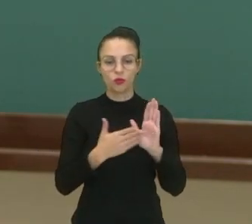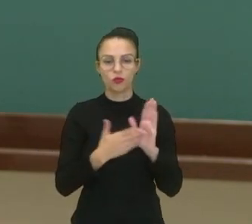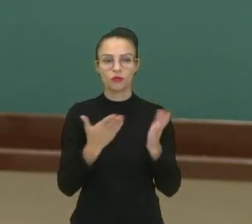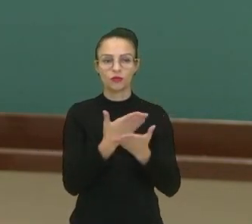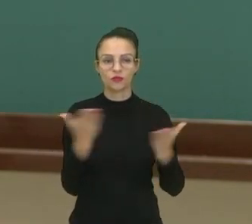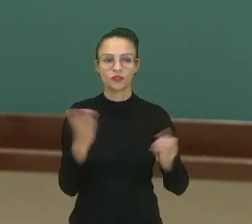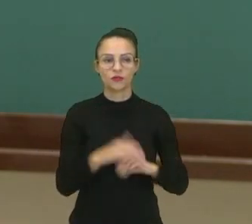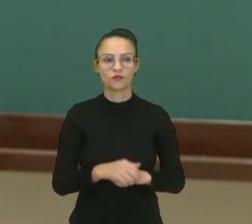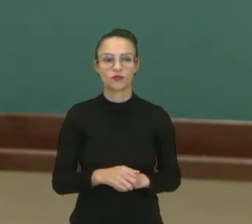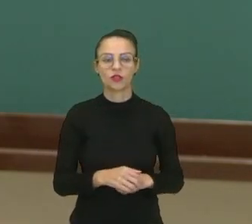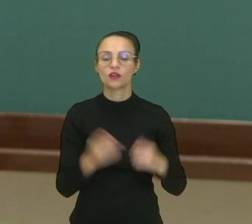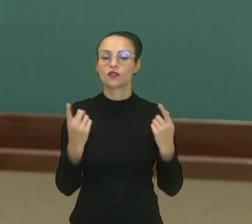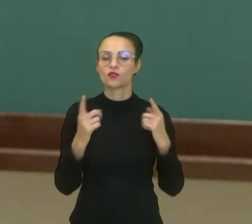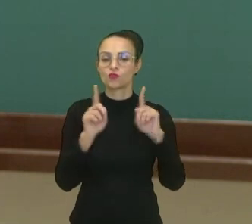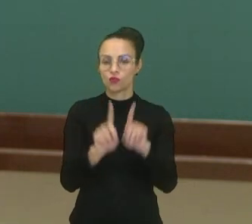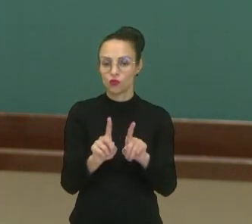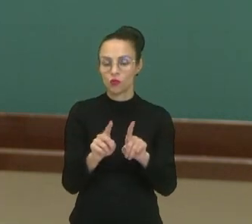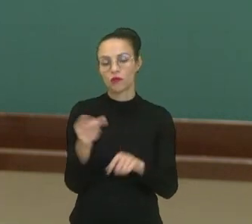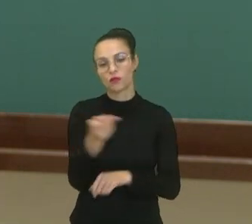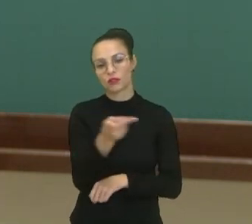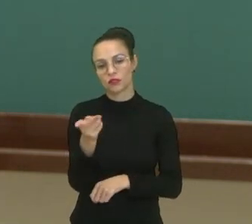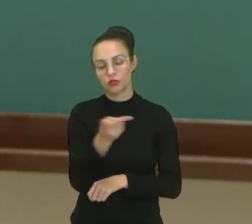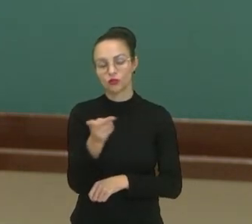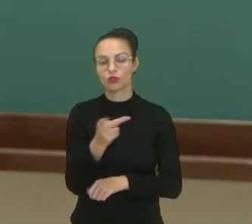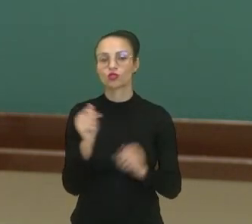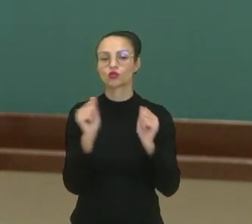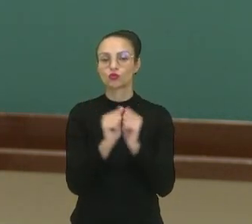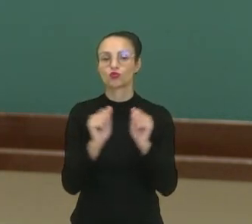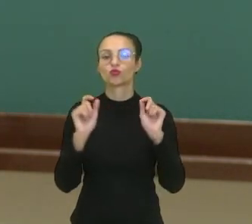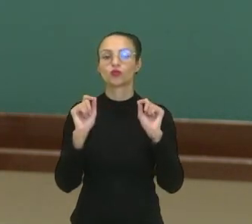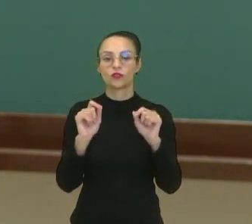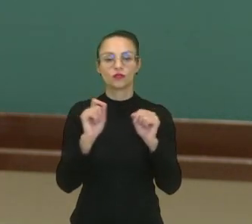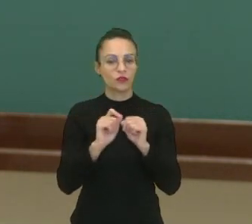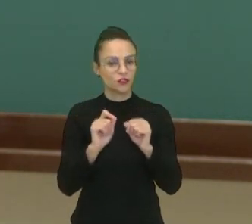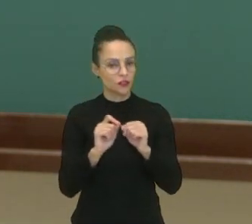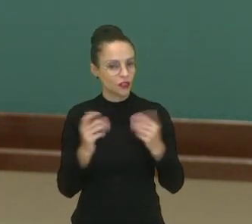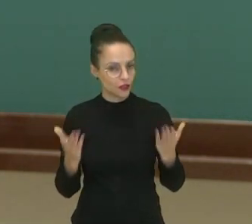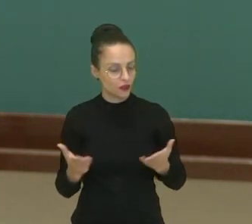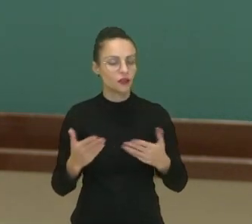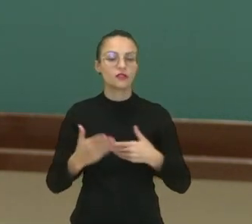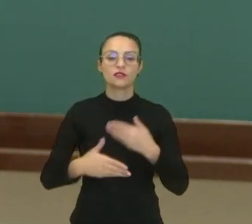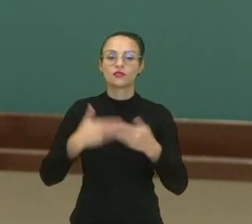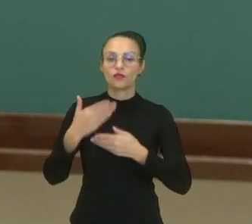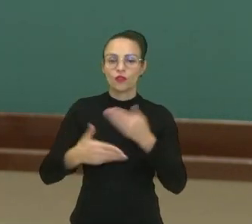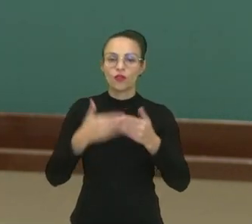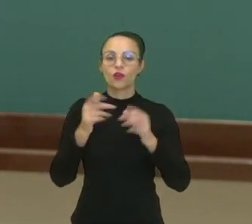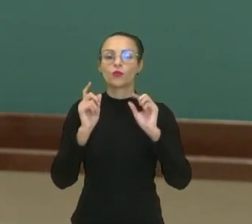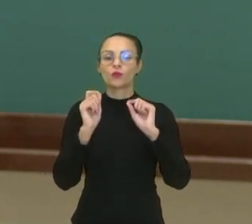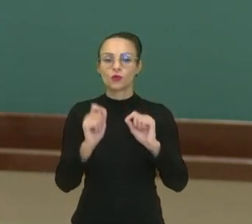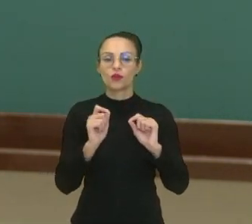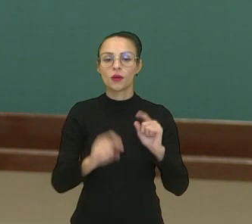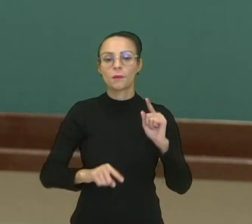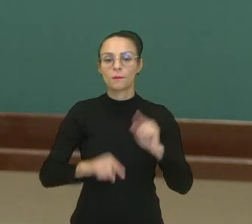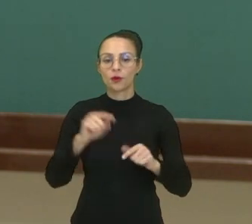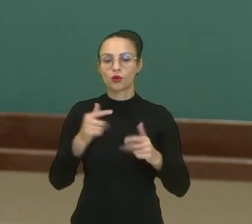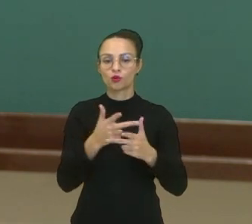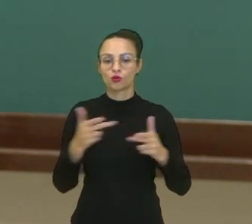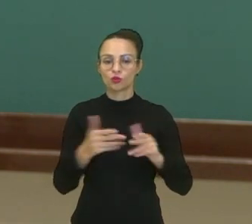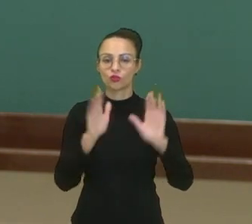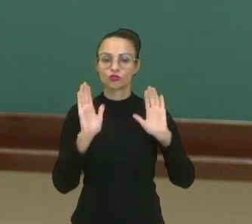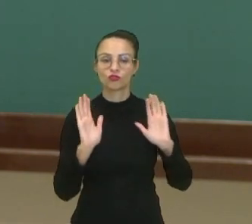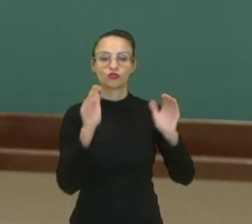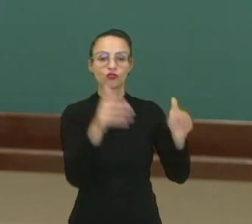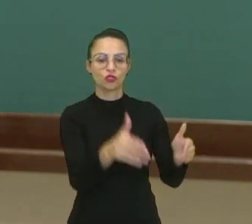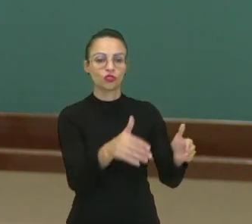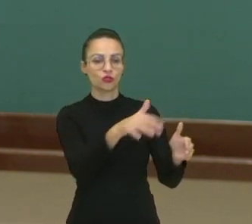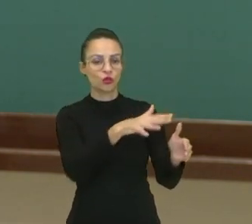você. Forme uma dupla e junto o que você vai fazer? Desenvolver um produto direcionado a